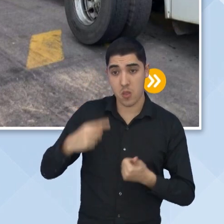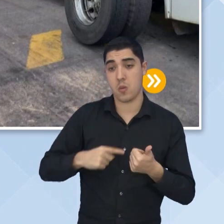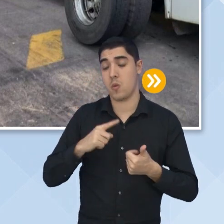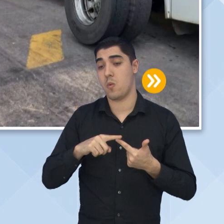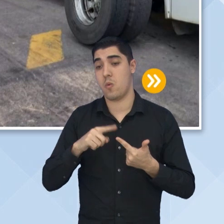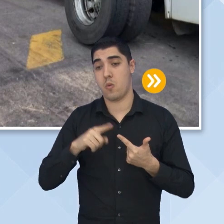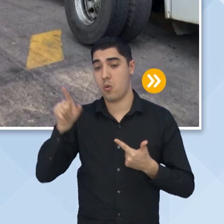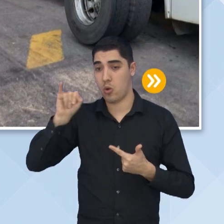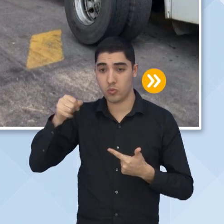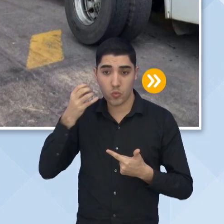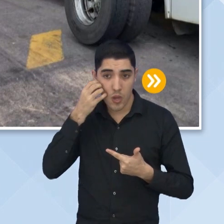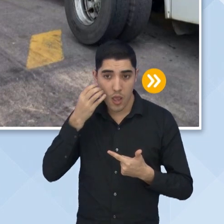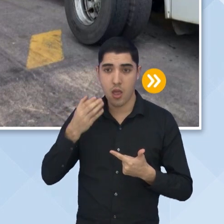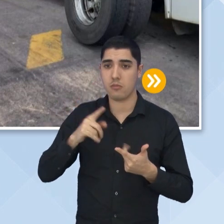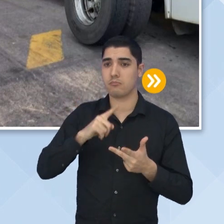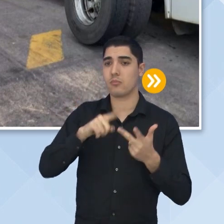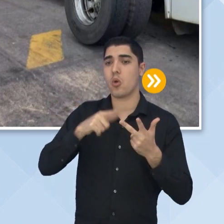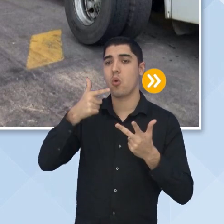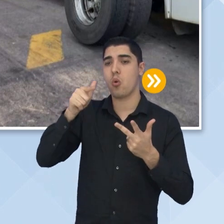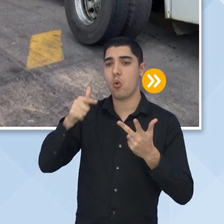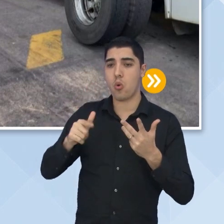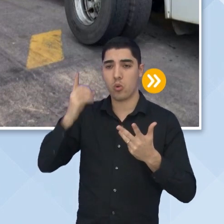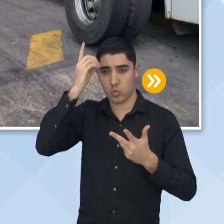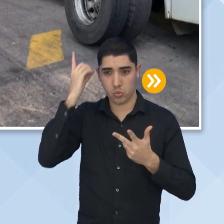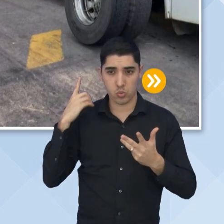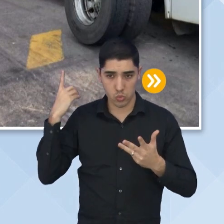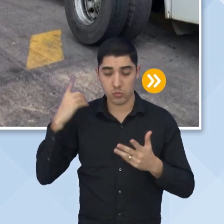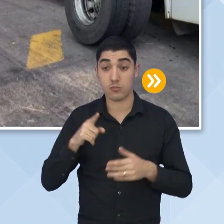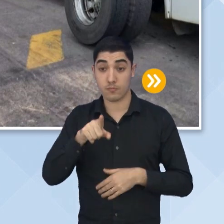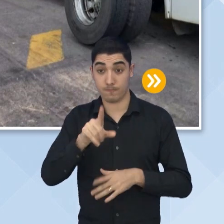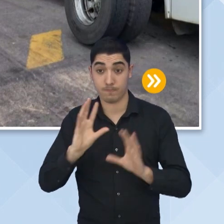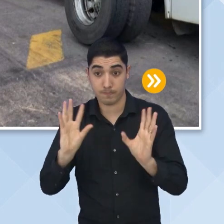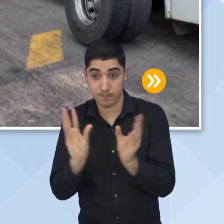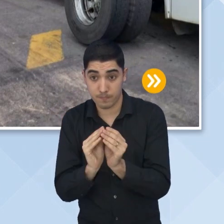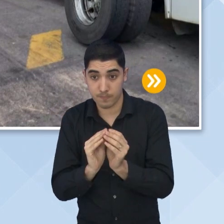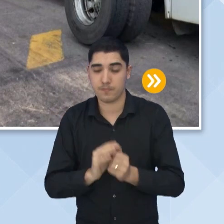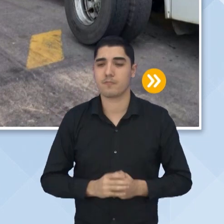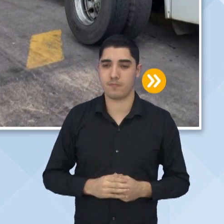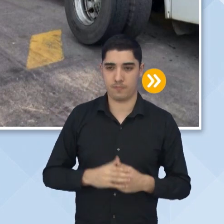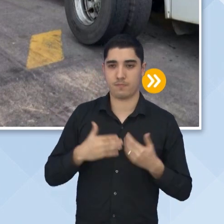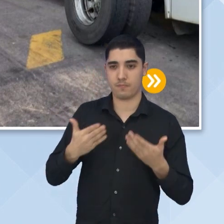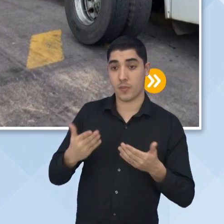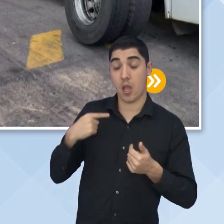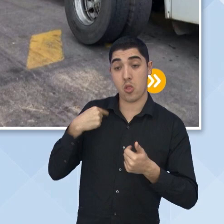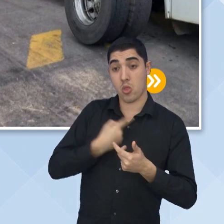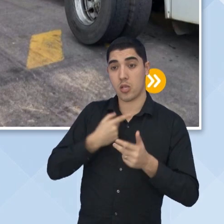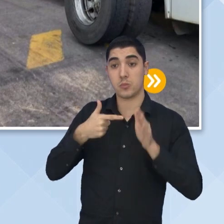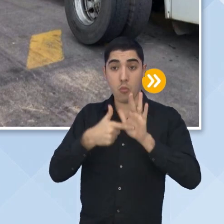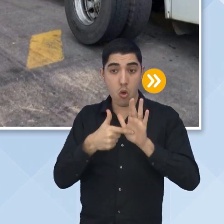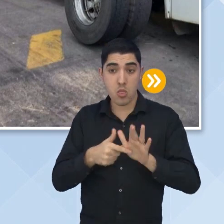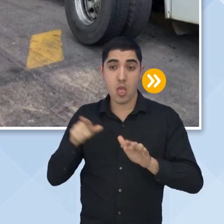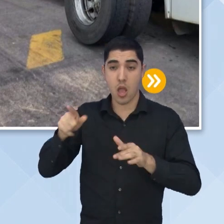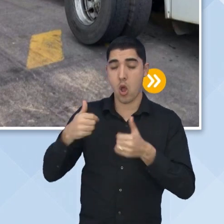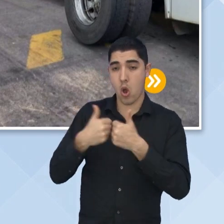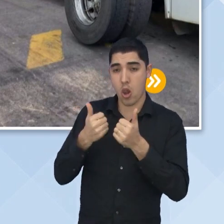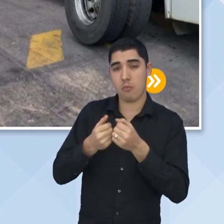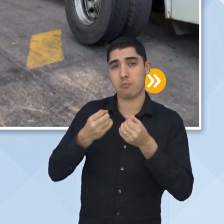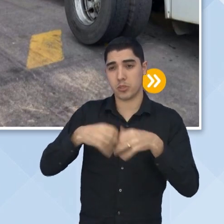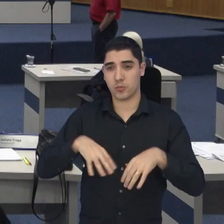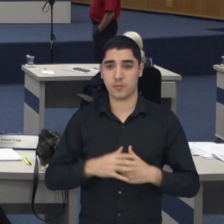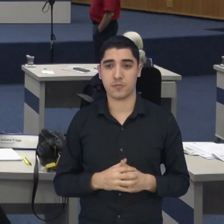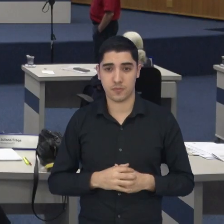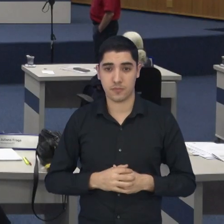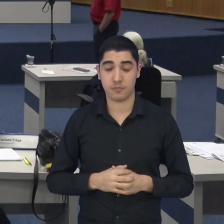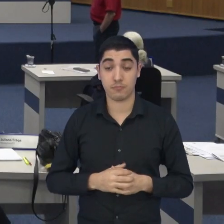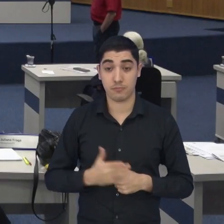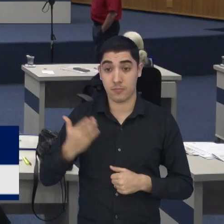Fraga, várias vereadoras aqui do Seguida têm apresentado as denúncias da precariedade do transporte. Encaminhamento de